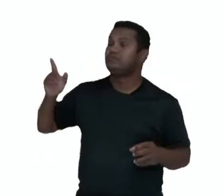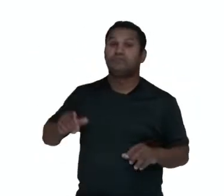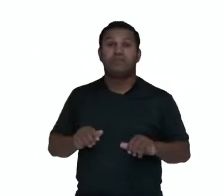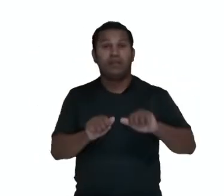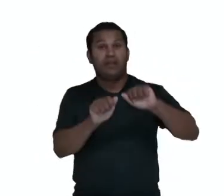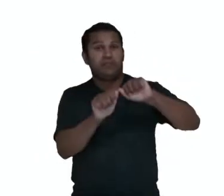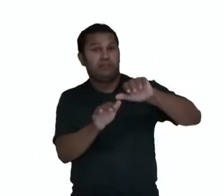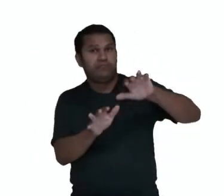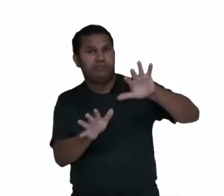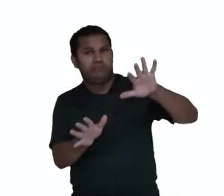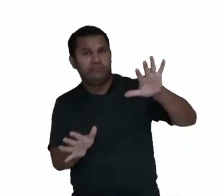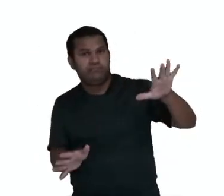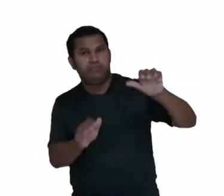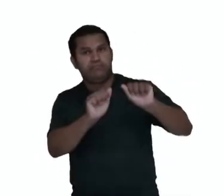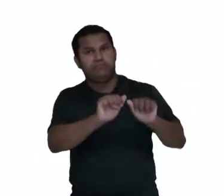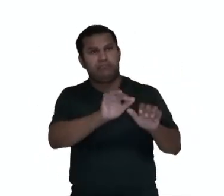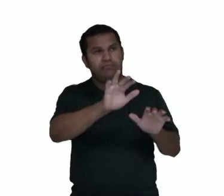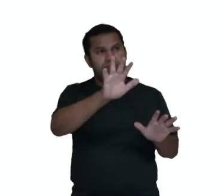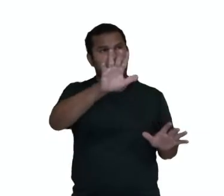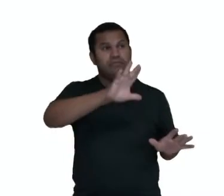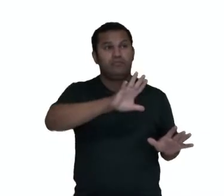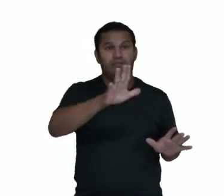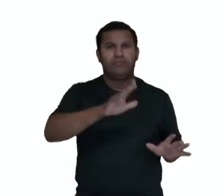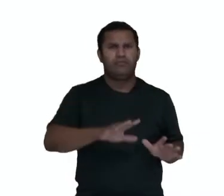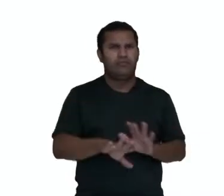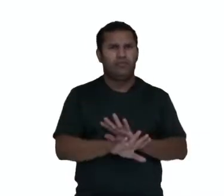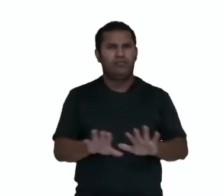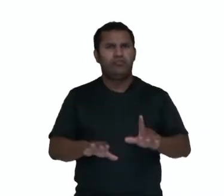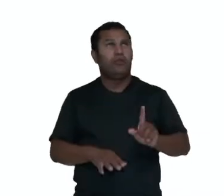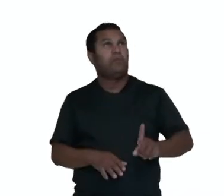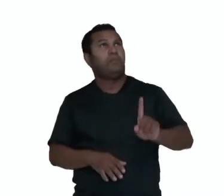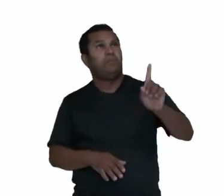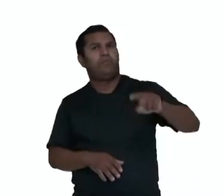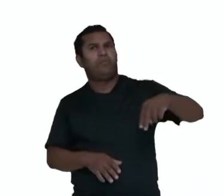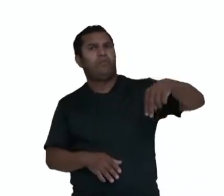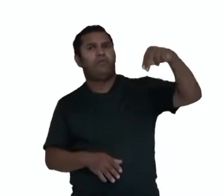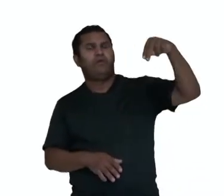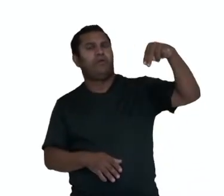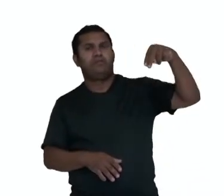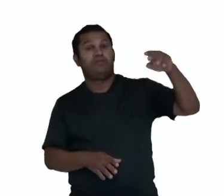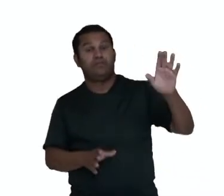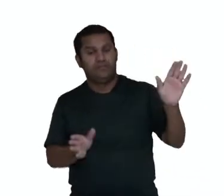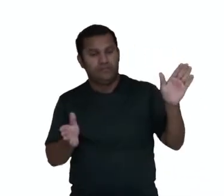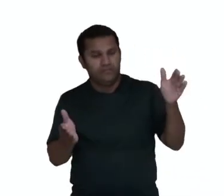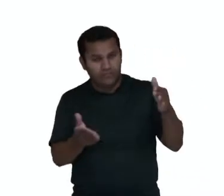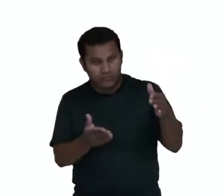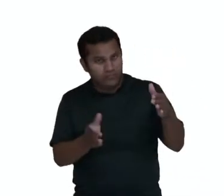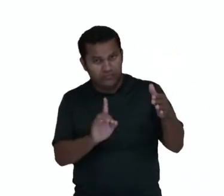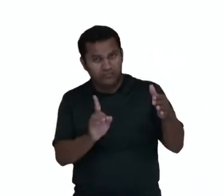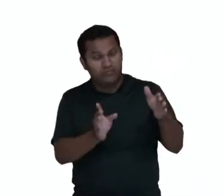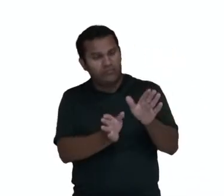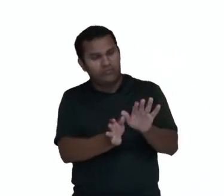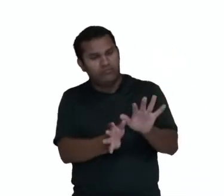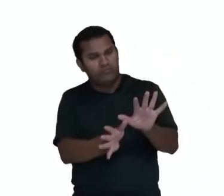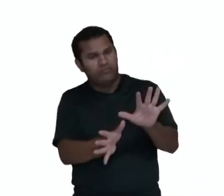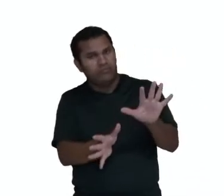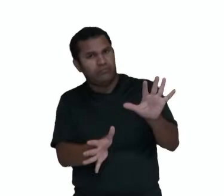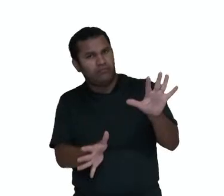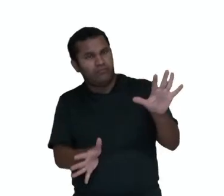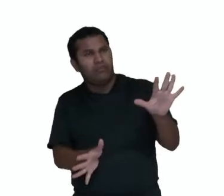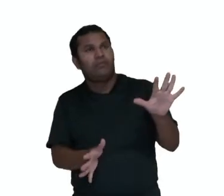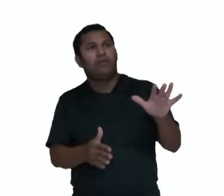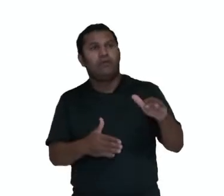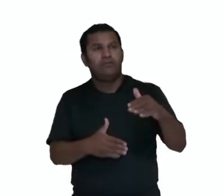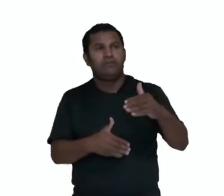expansão por várias regiões, né? Não só ao norte ou uma região específica. Veja que o império ele vai se